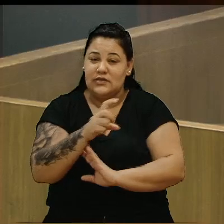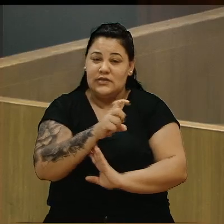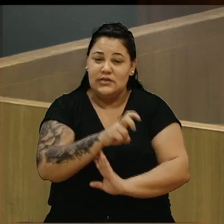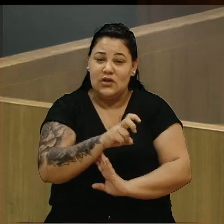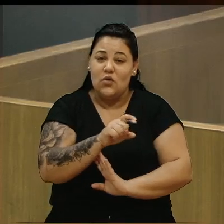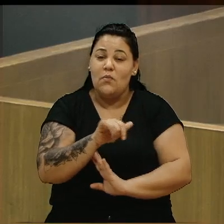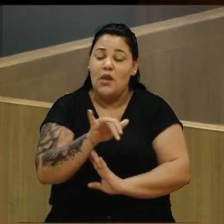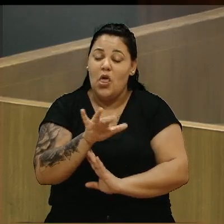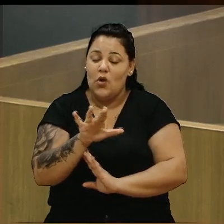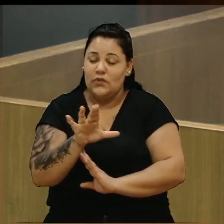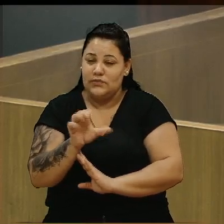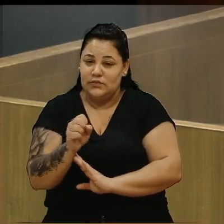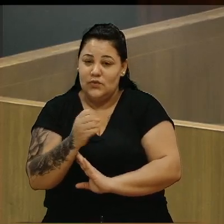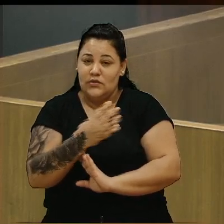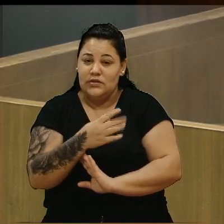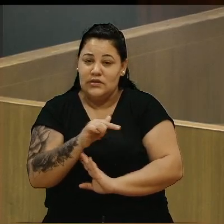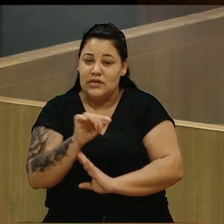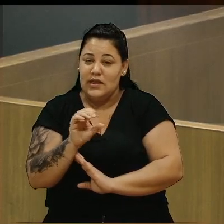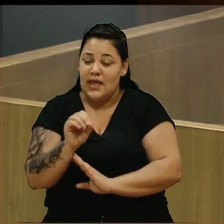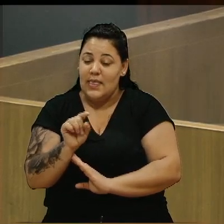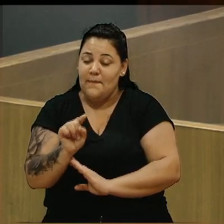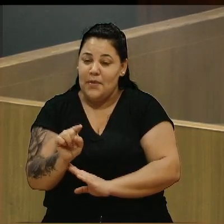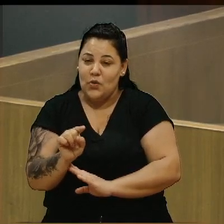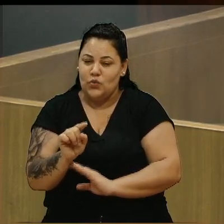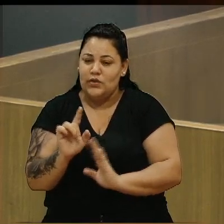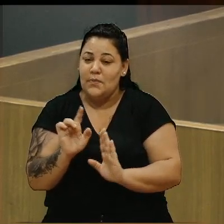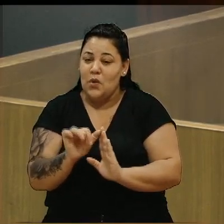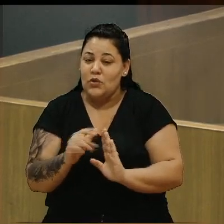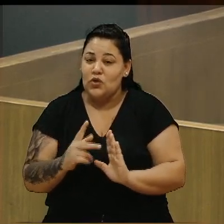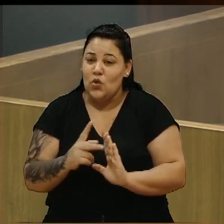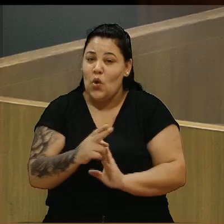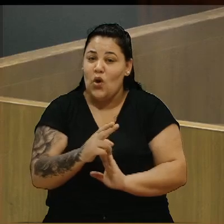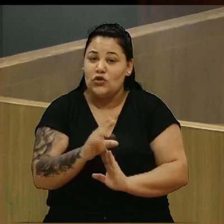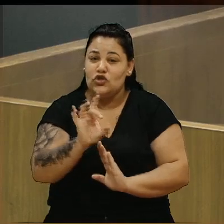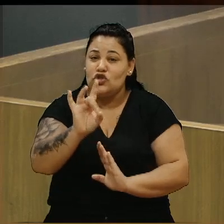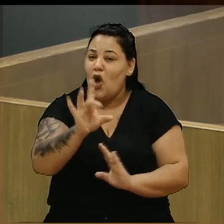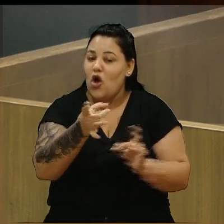5.360.400. Após os cortes, restaram apenas R$